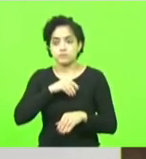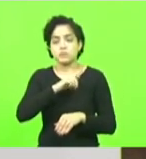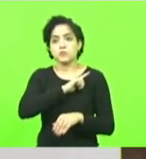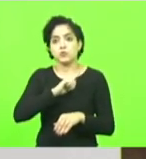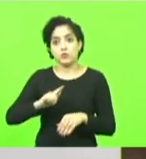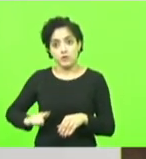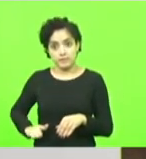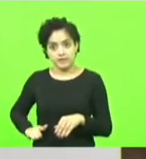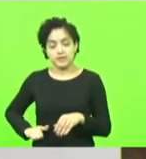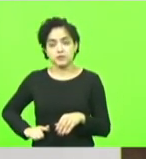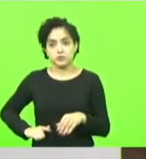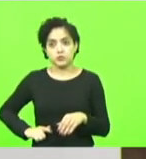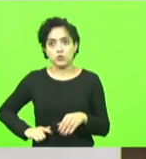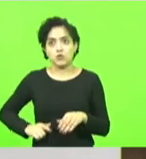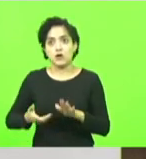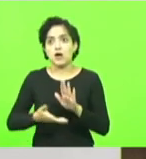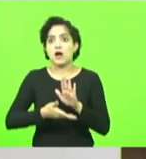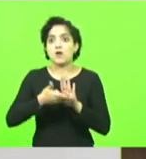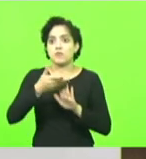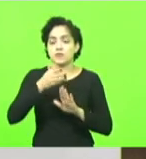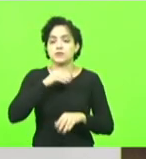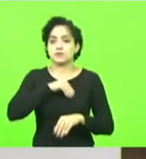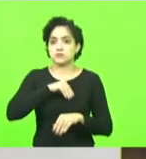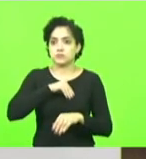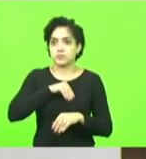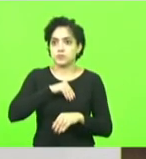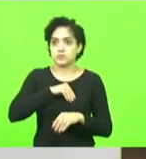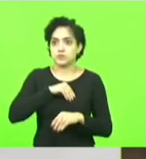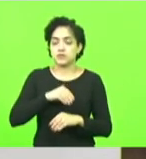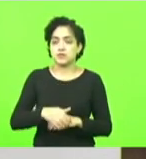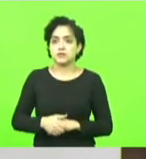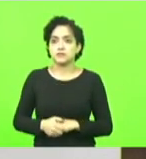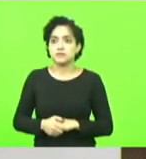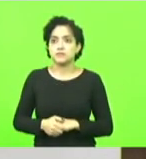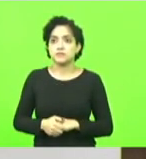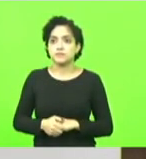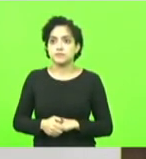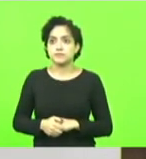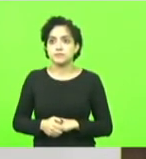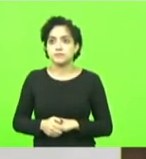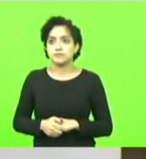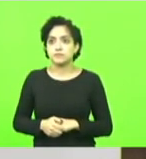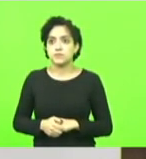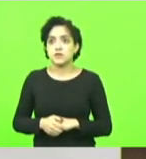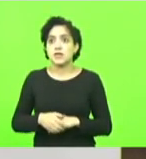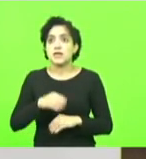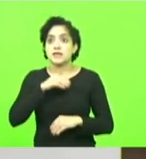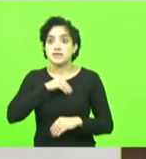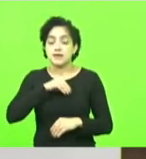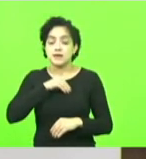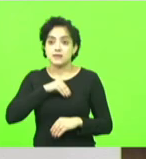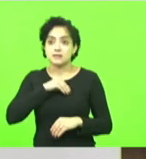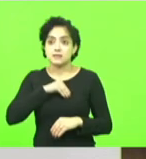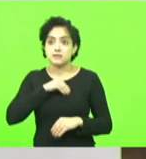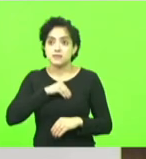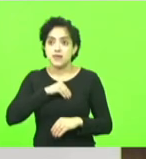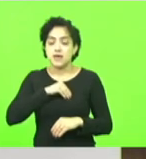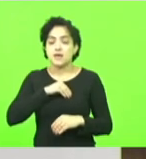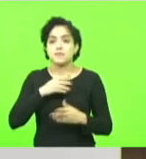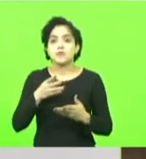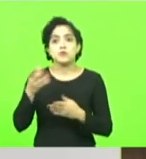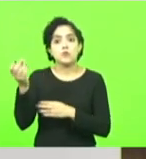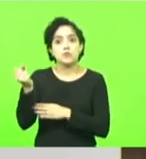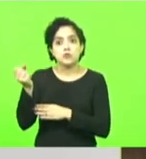dando aumento para si próprio. O governador que recebe como coronel